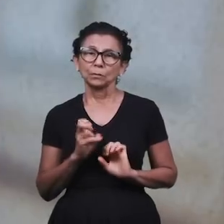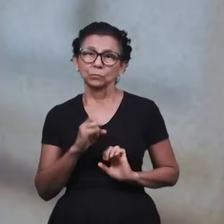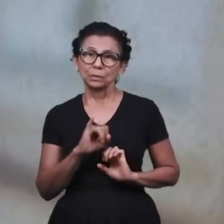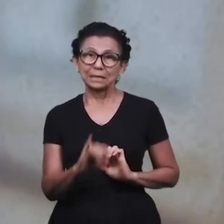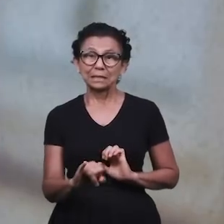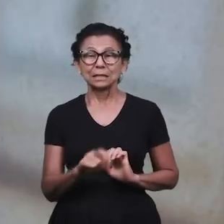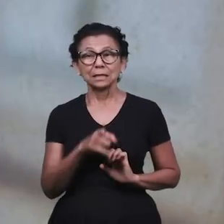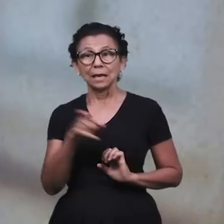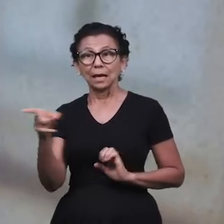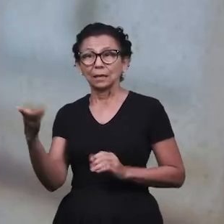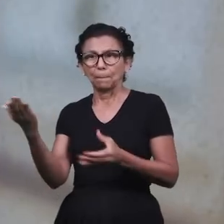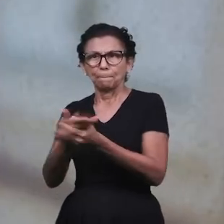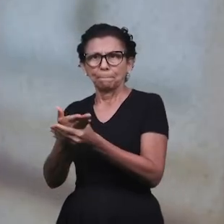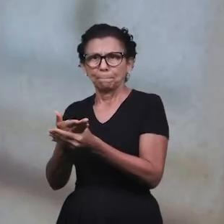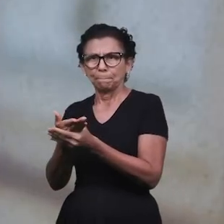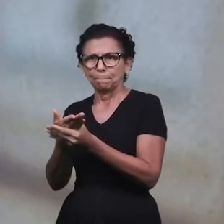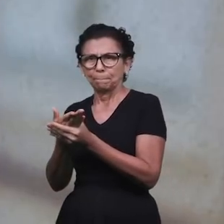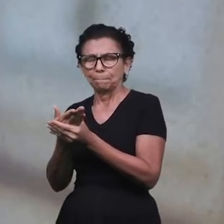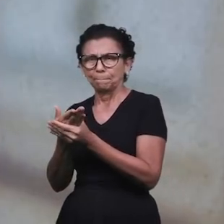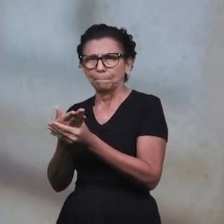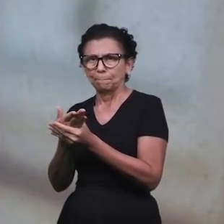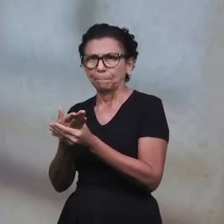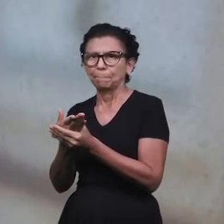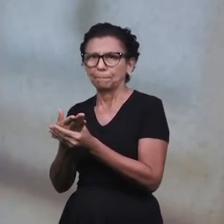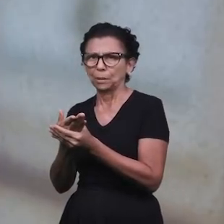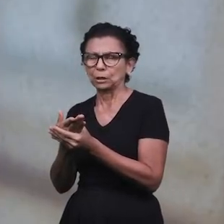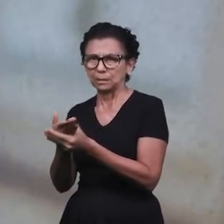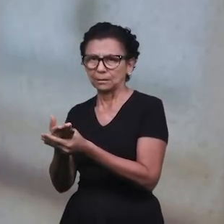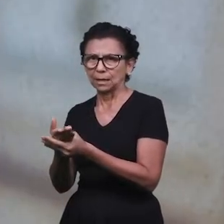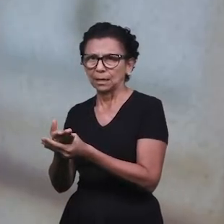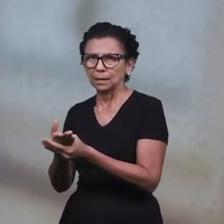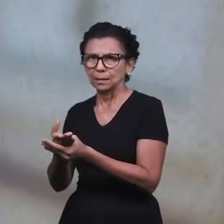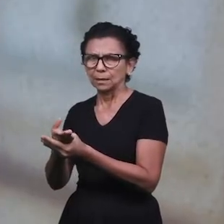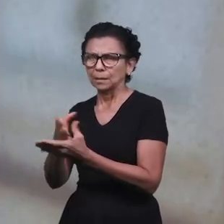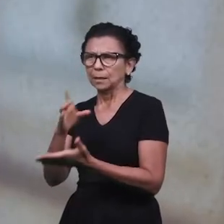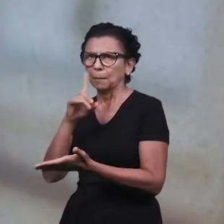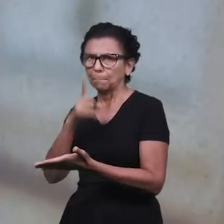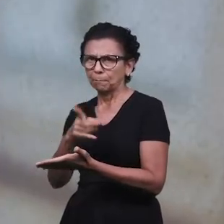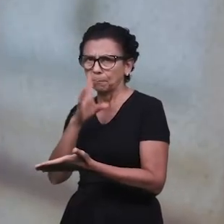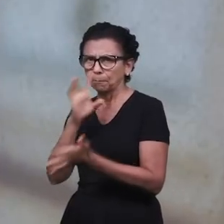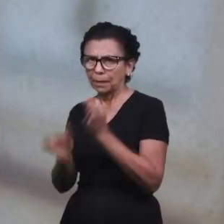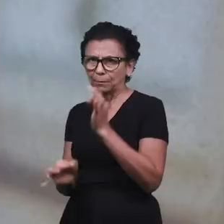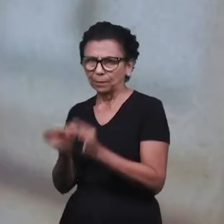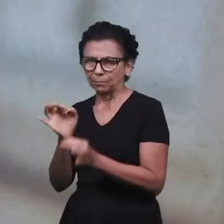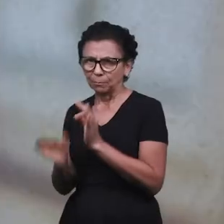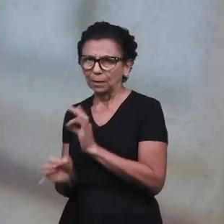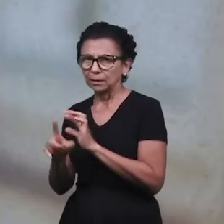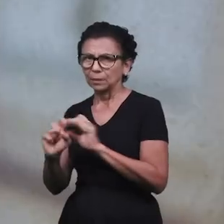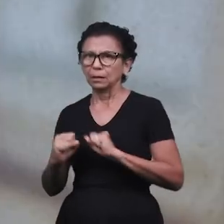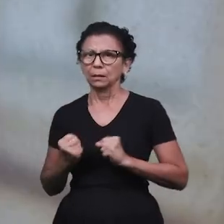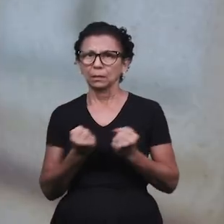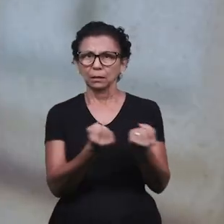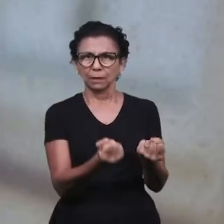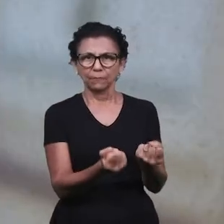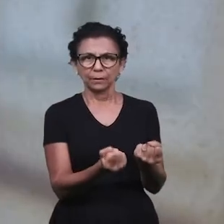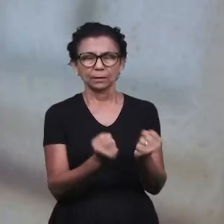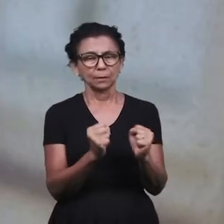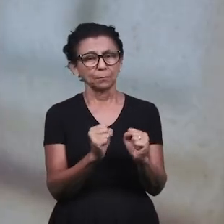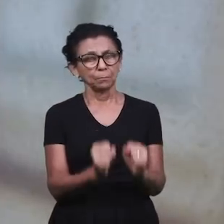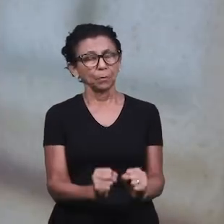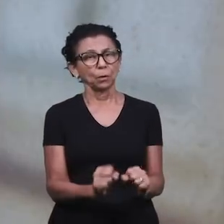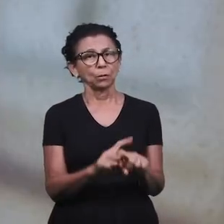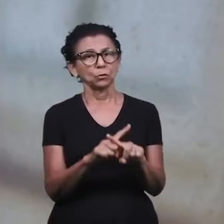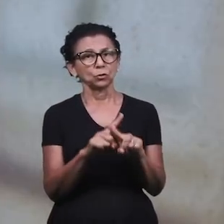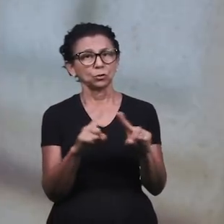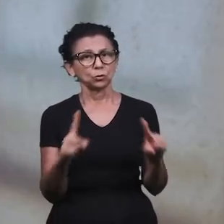sejam processadas. Sejam demandadas, E também o governo, prefeituras, órgãos públicos não podem ser processados